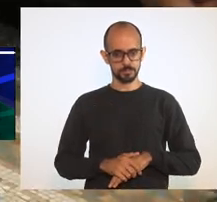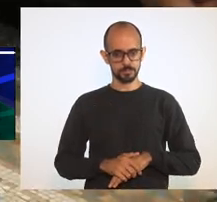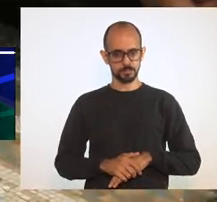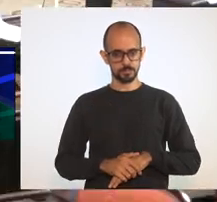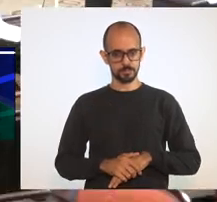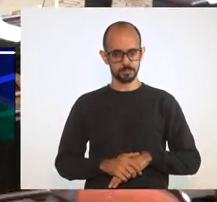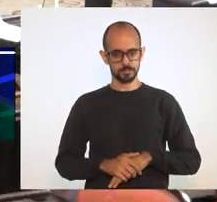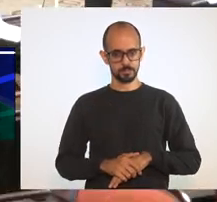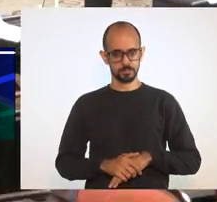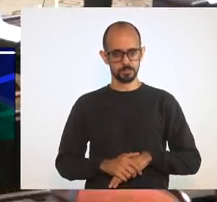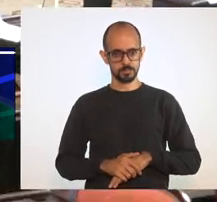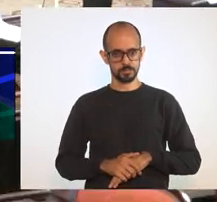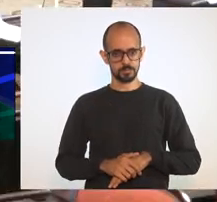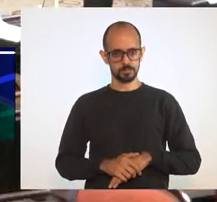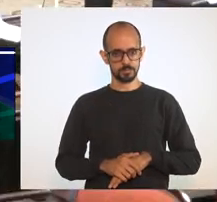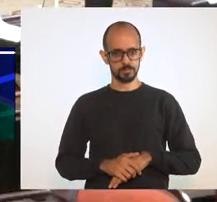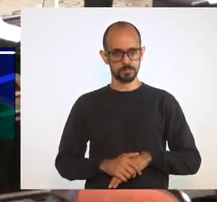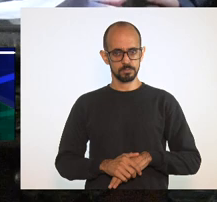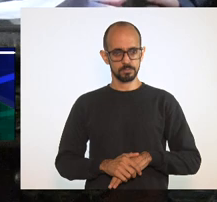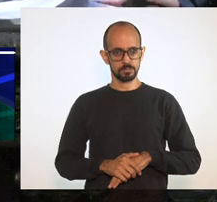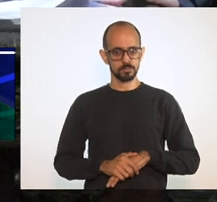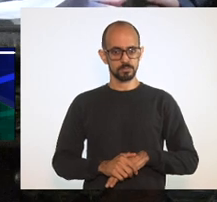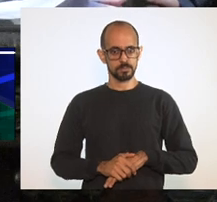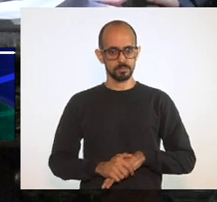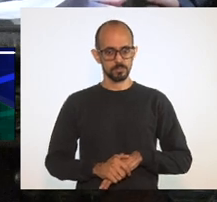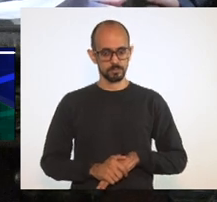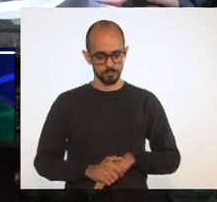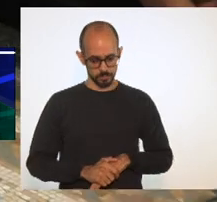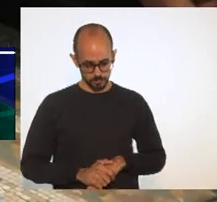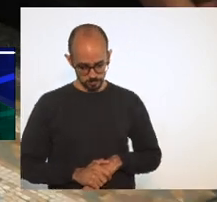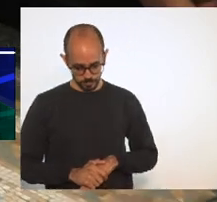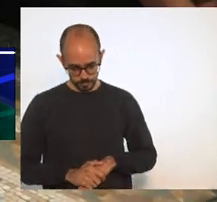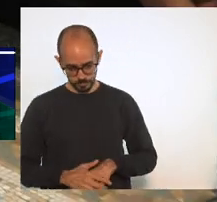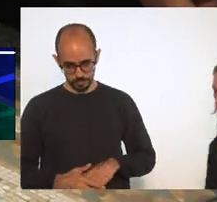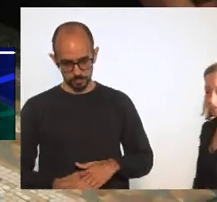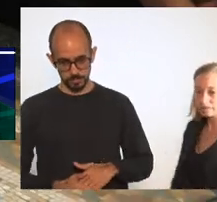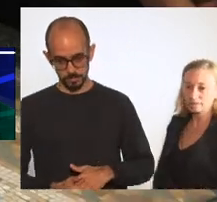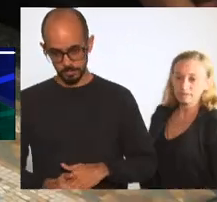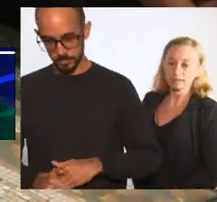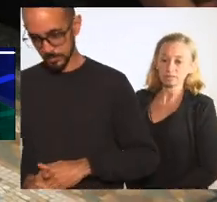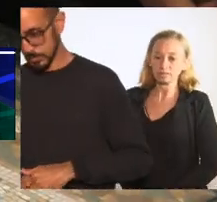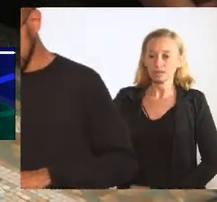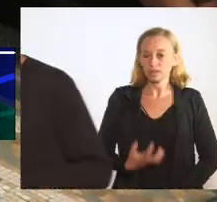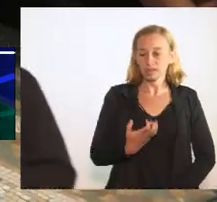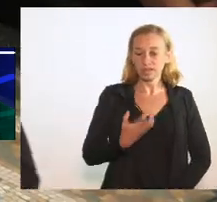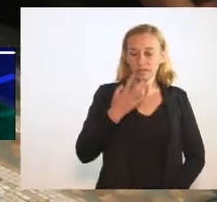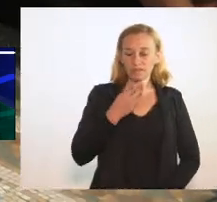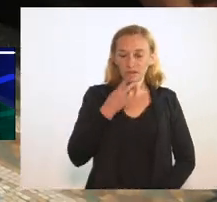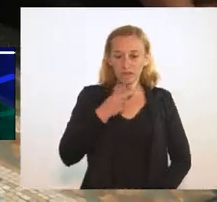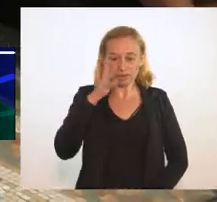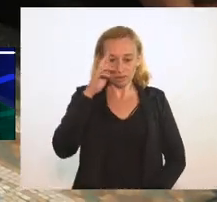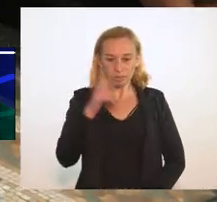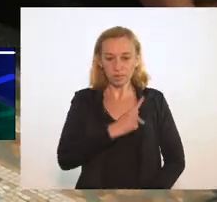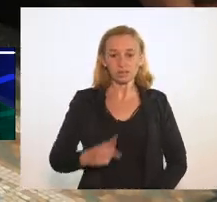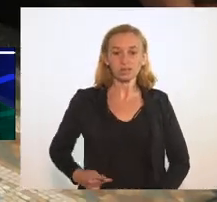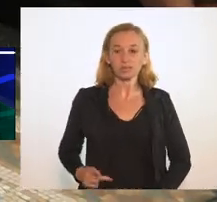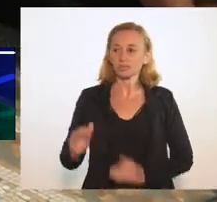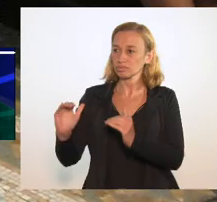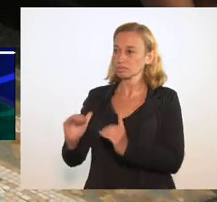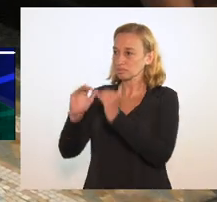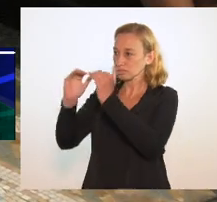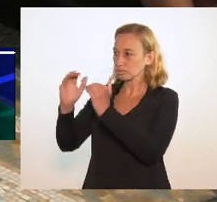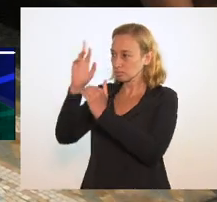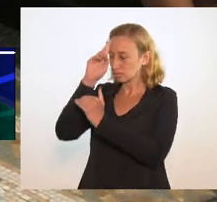depois. Que não aploque também. Deputada Marta. Eu queria fazer uma ponderação, presidente, porque Vossa Excelência firmou